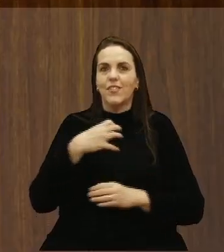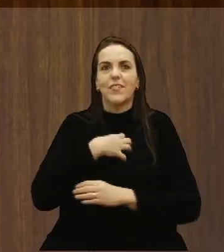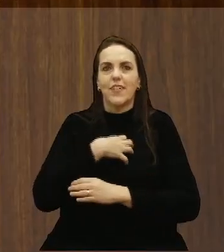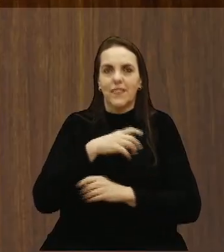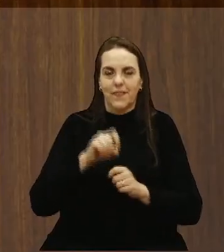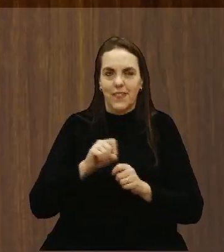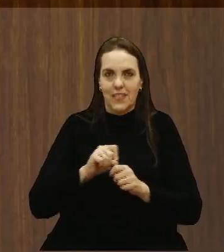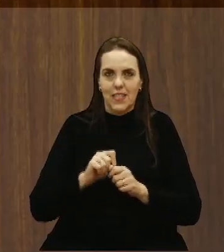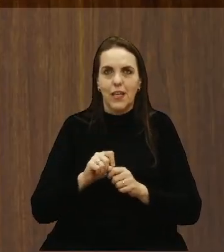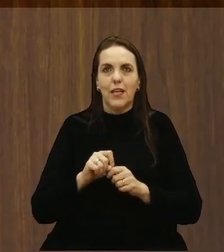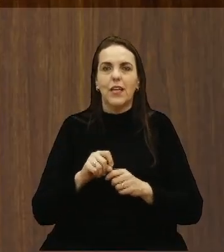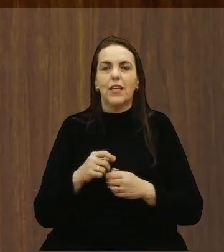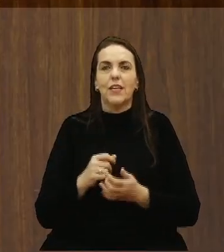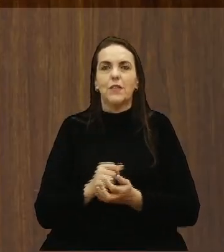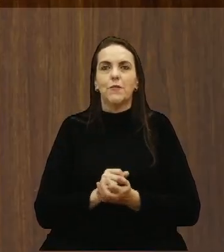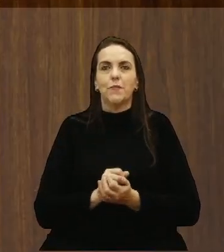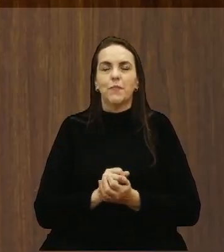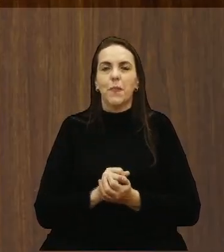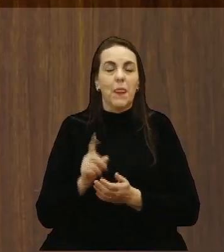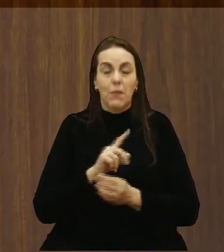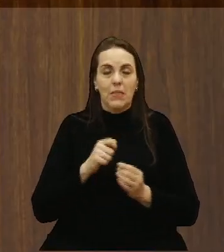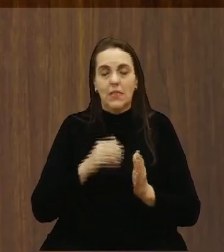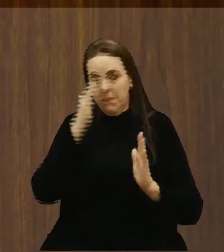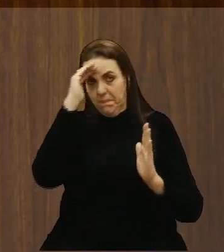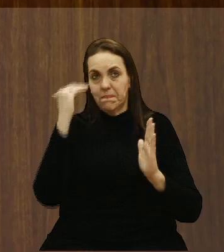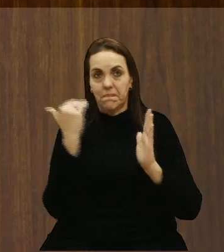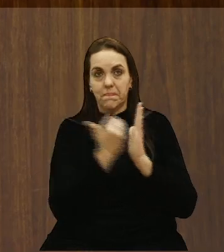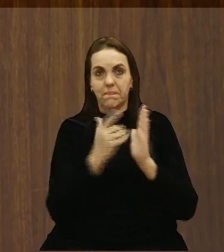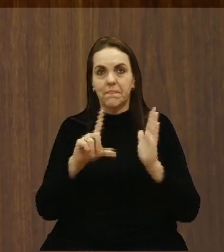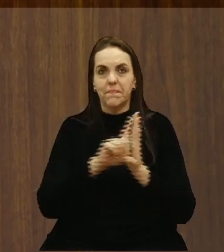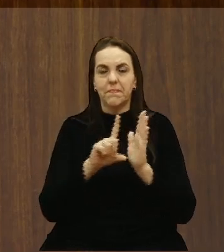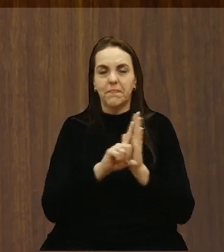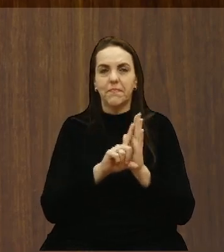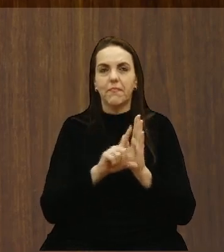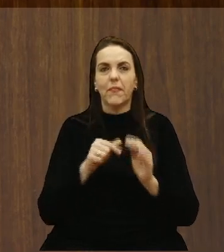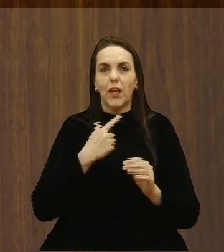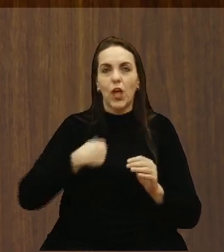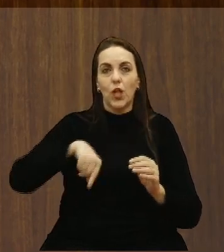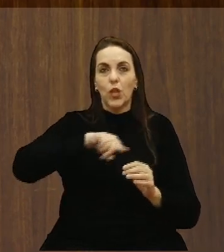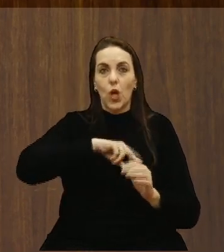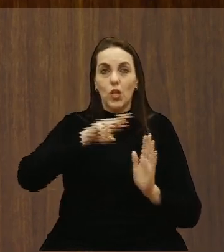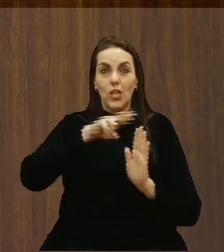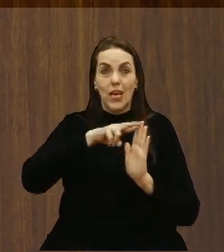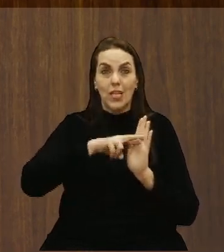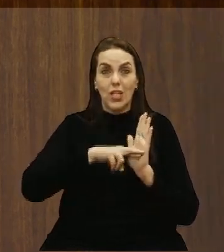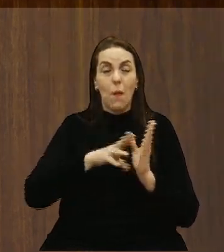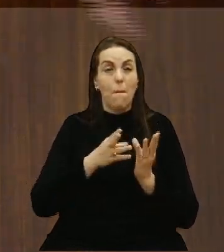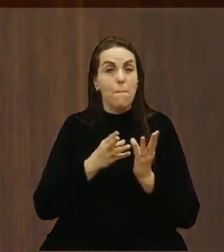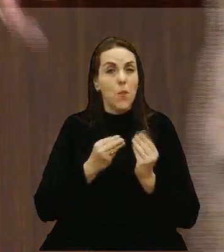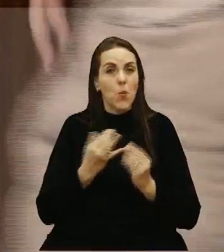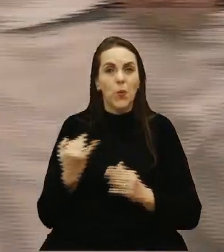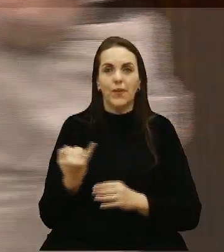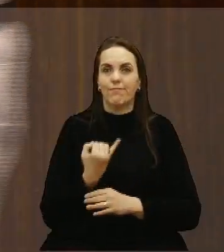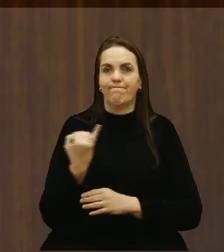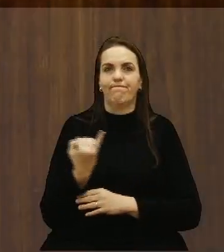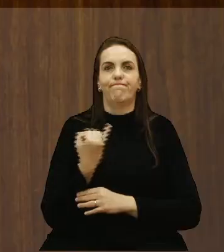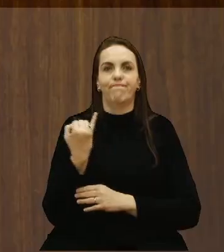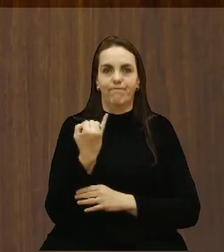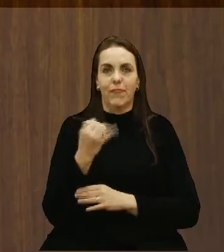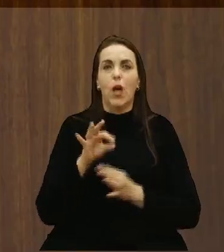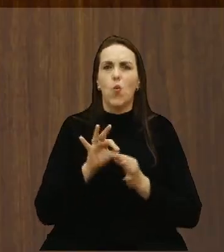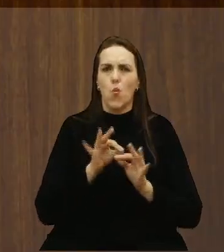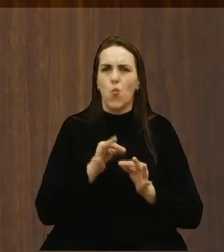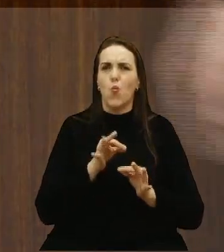que não podemos não cumprir as leis. E o nosso regimento é uma das coisas muito importantes. Ele é longo,